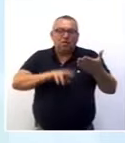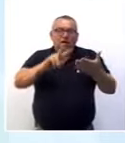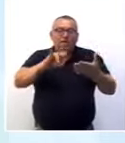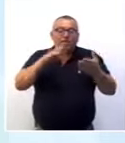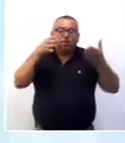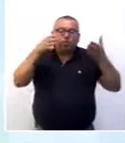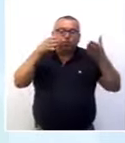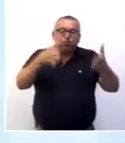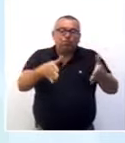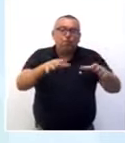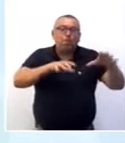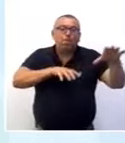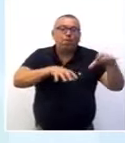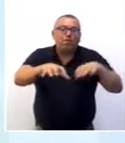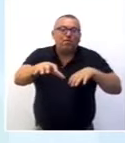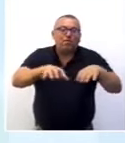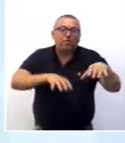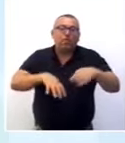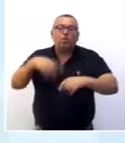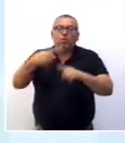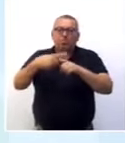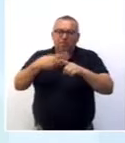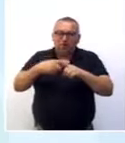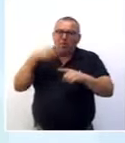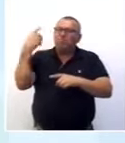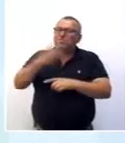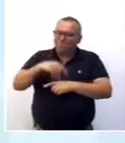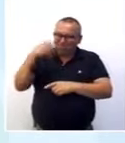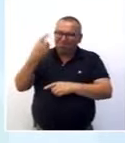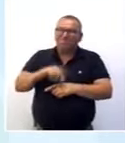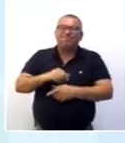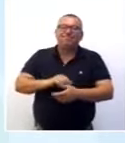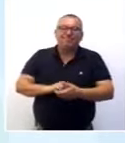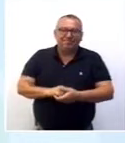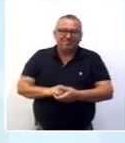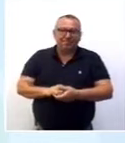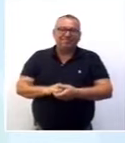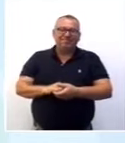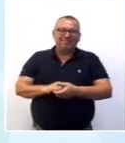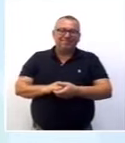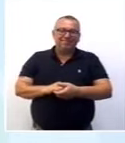então nesse movimento, porque é pau, Brasil. Vamos lá.